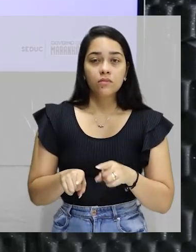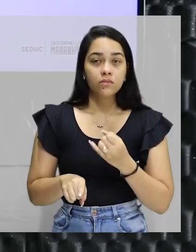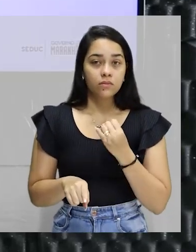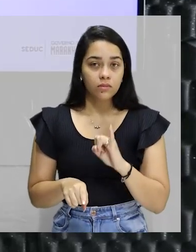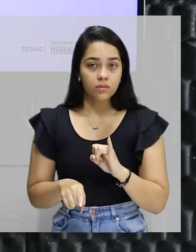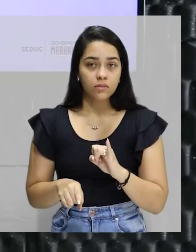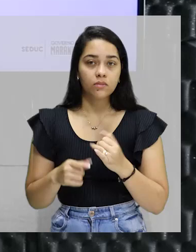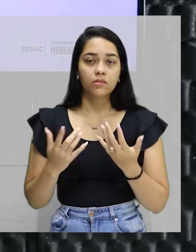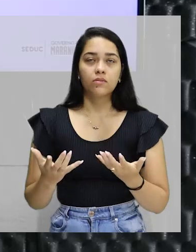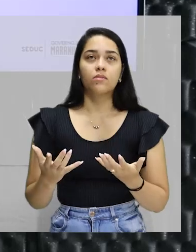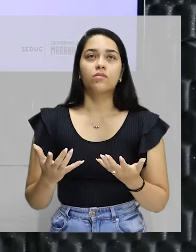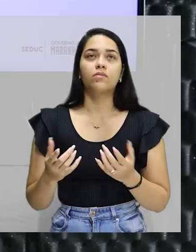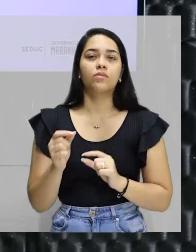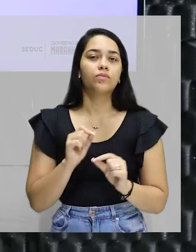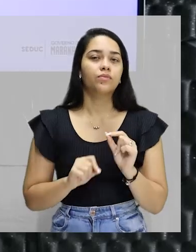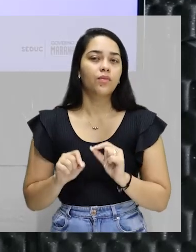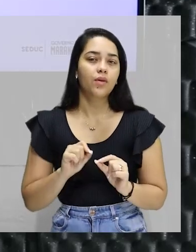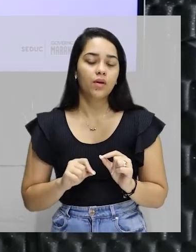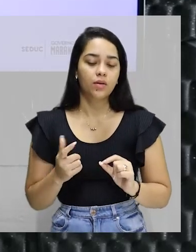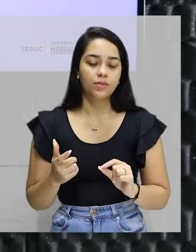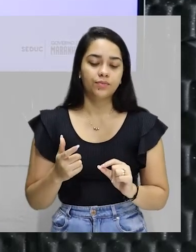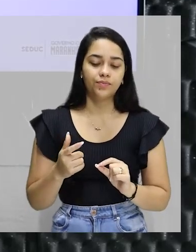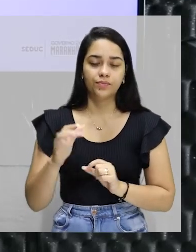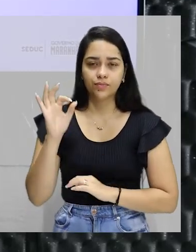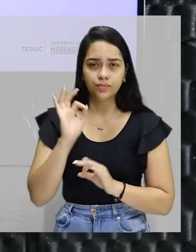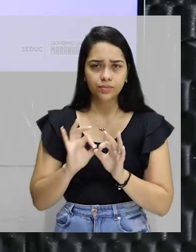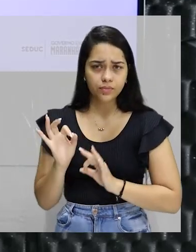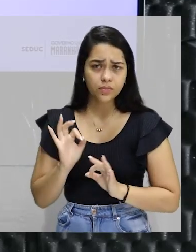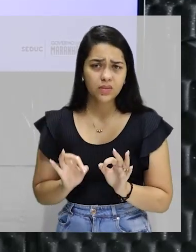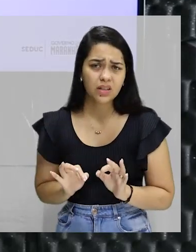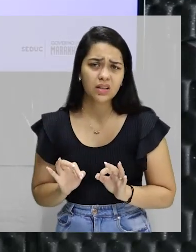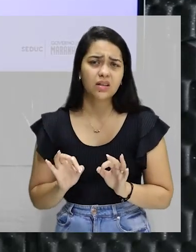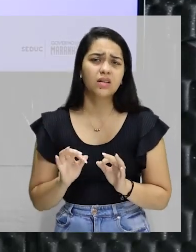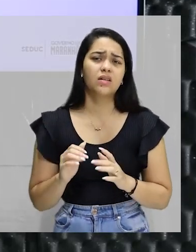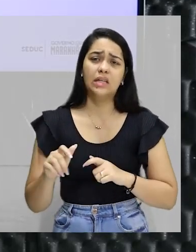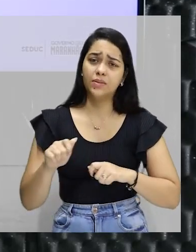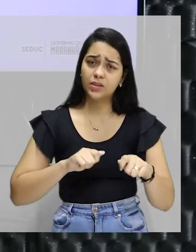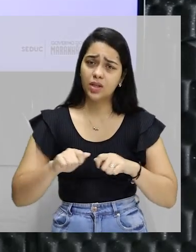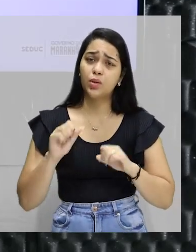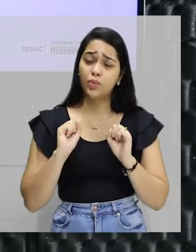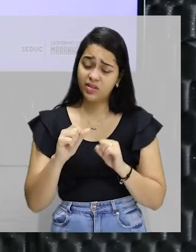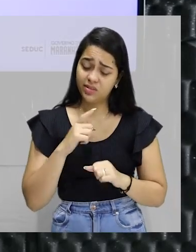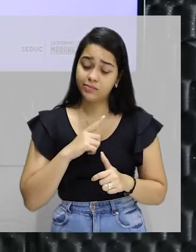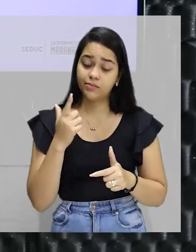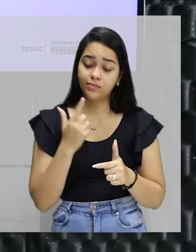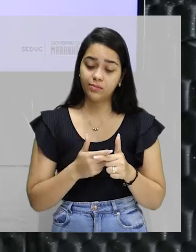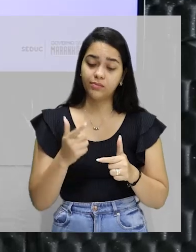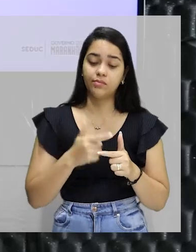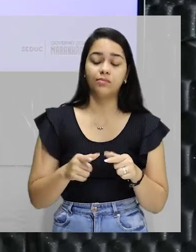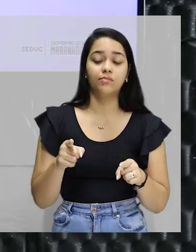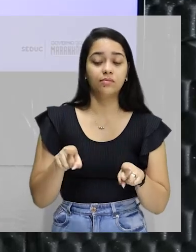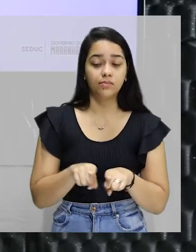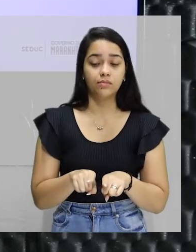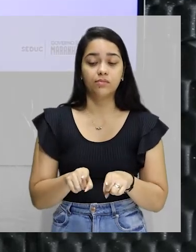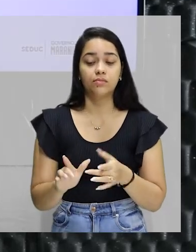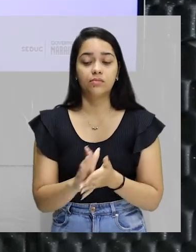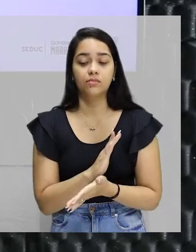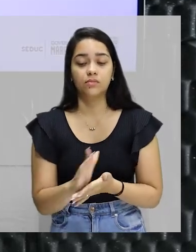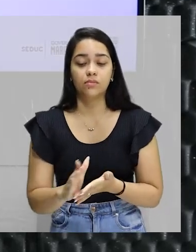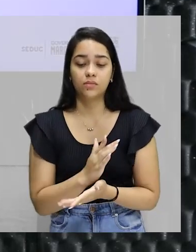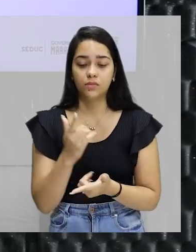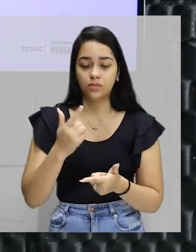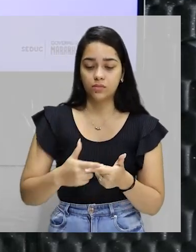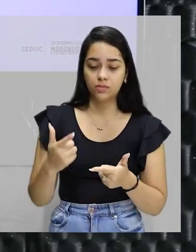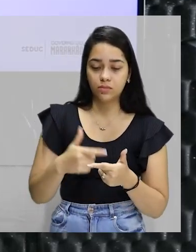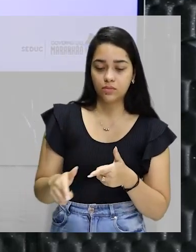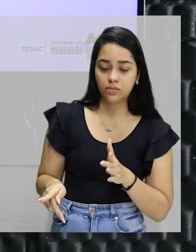não for devidamente controlado, certo? Pode gerar problemas. E tivemos alguns problemas